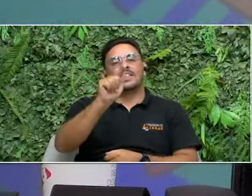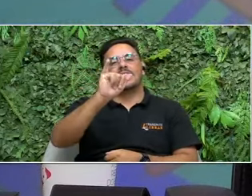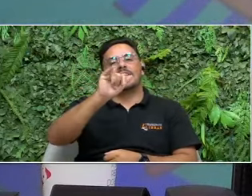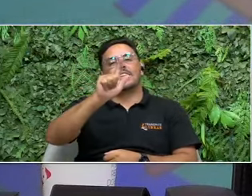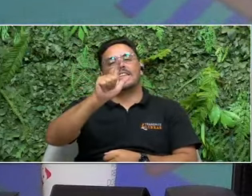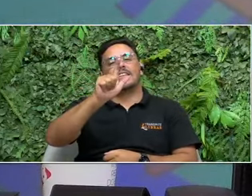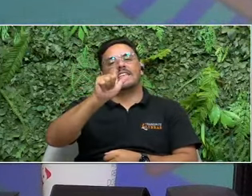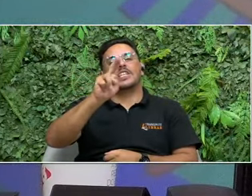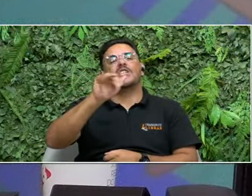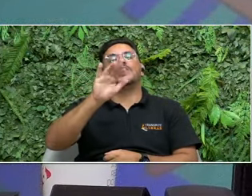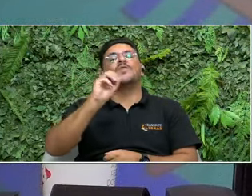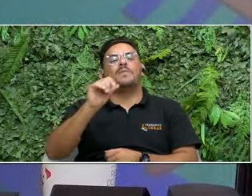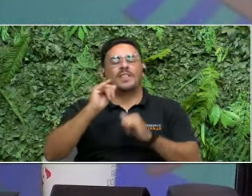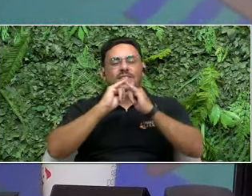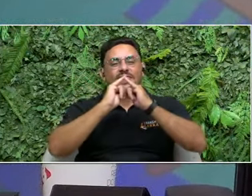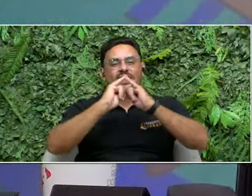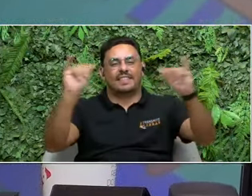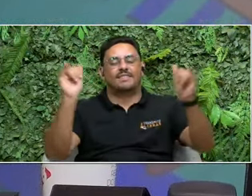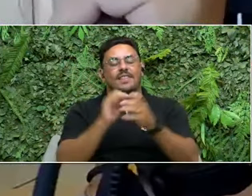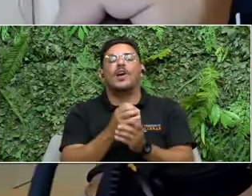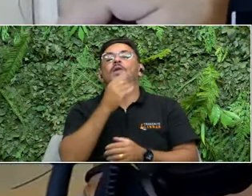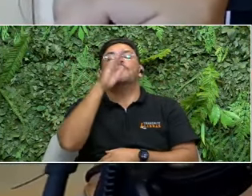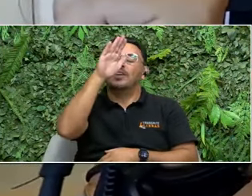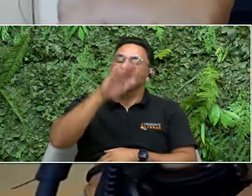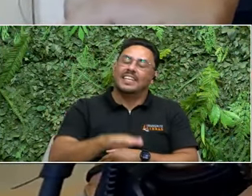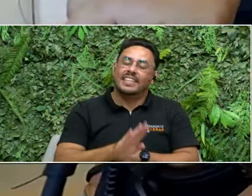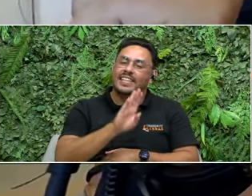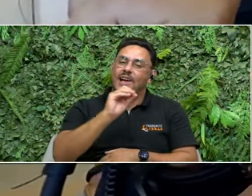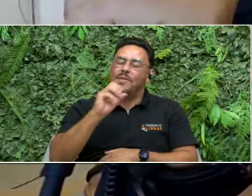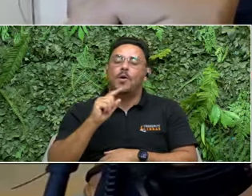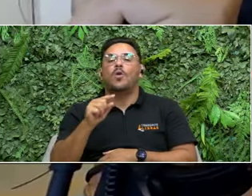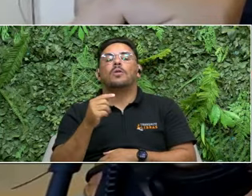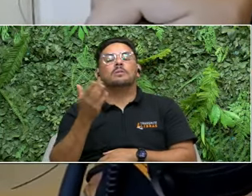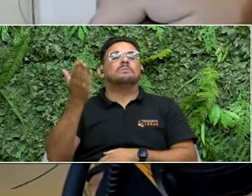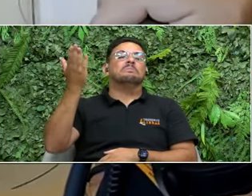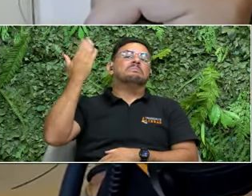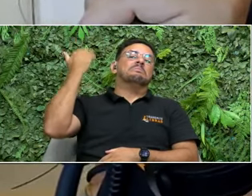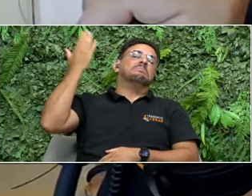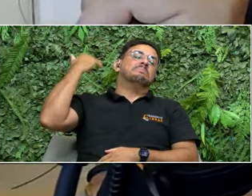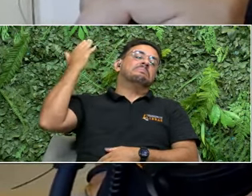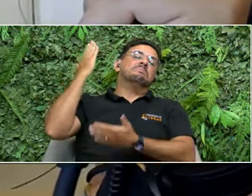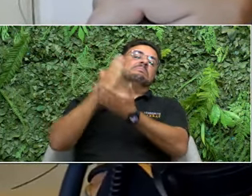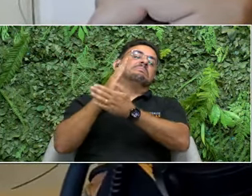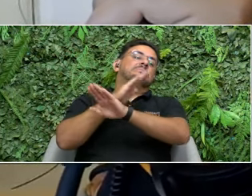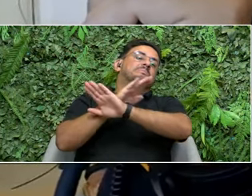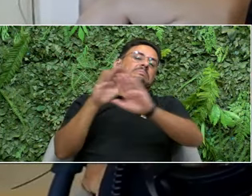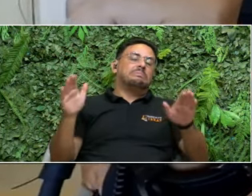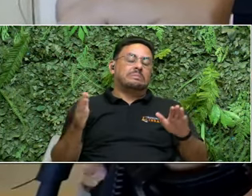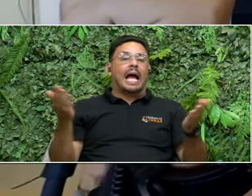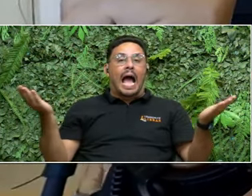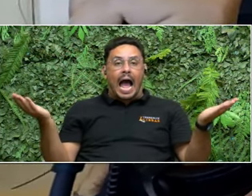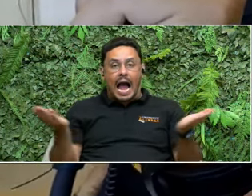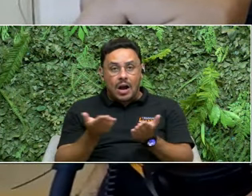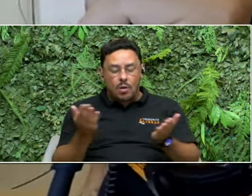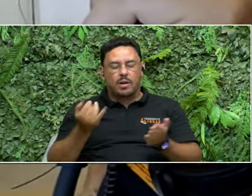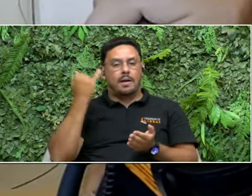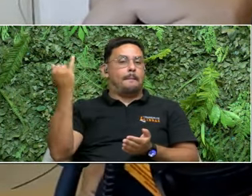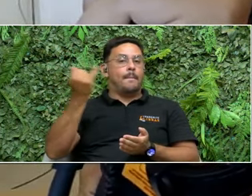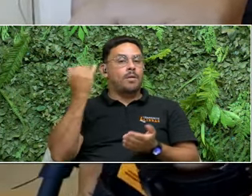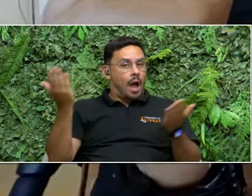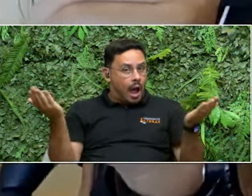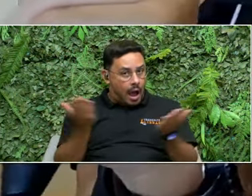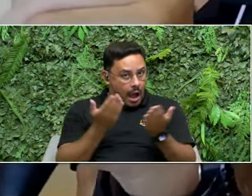Campos seu destaque Boa tarde Bob o que passou passou Bob quando tá valendo tá